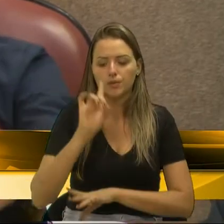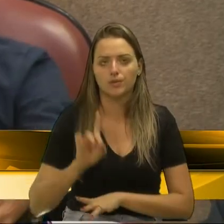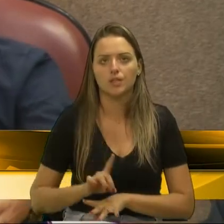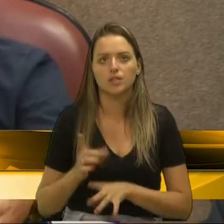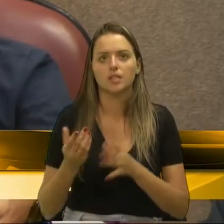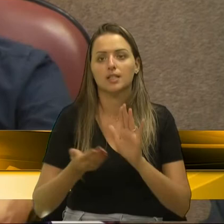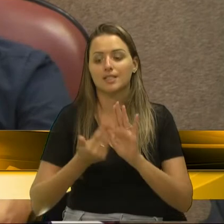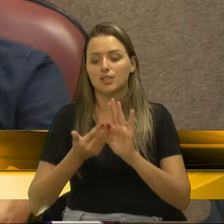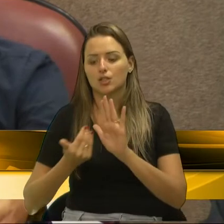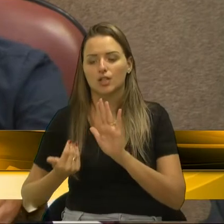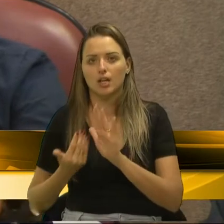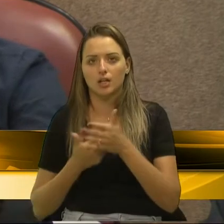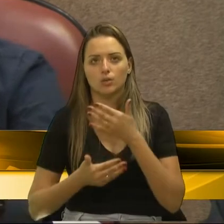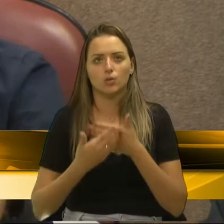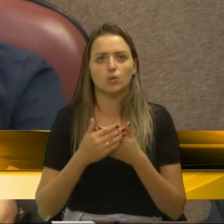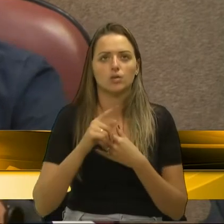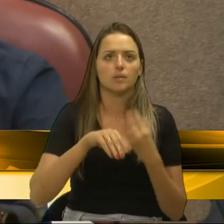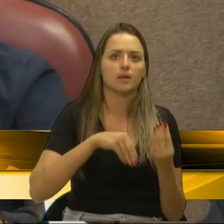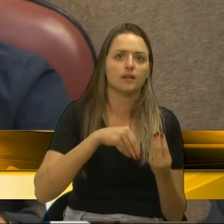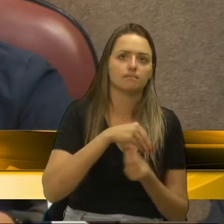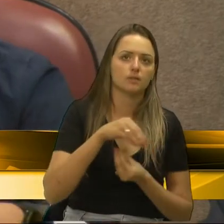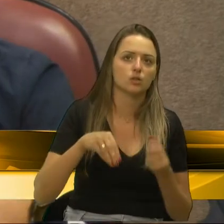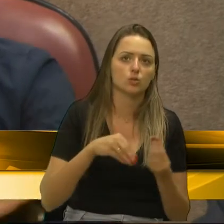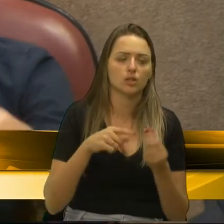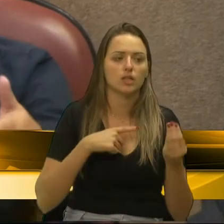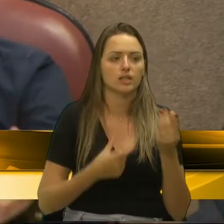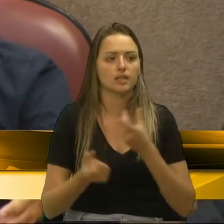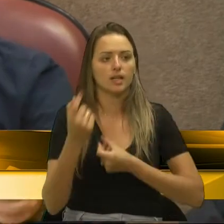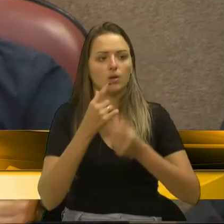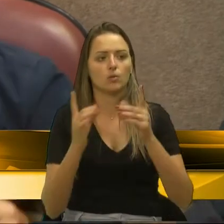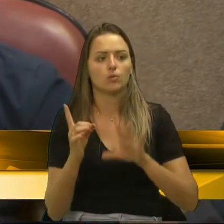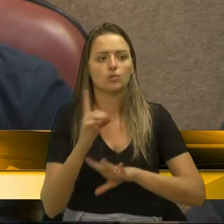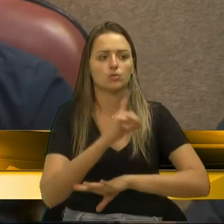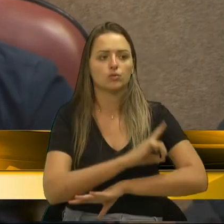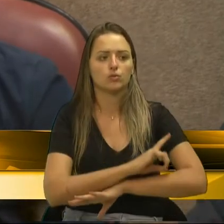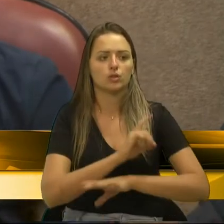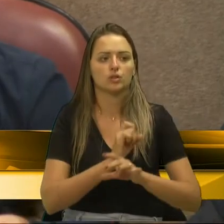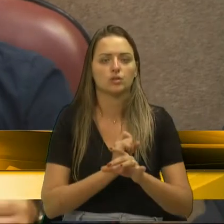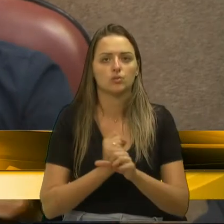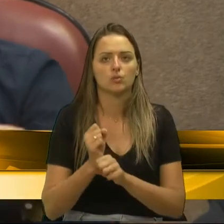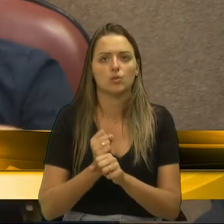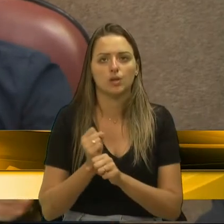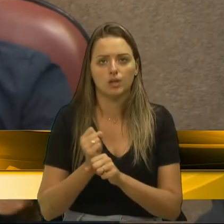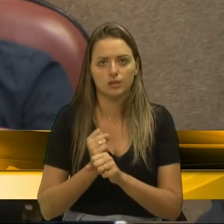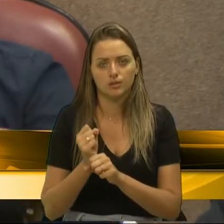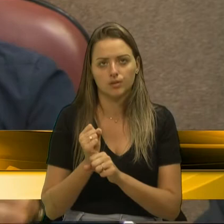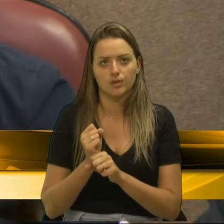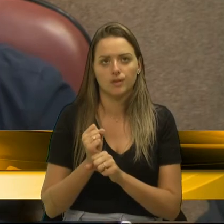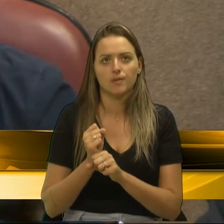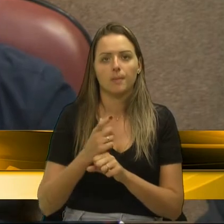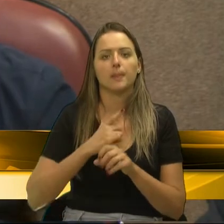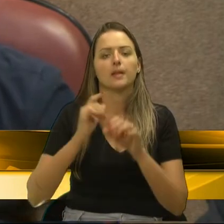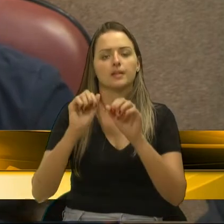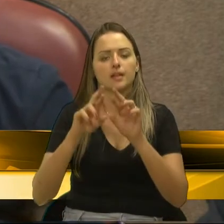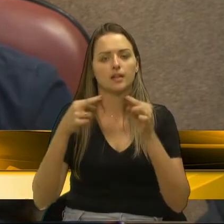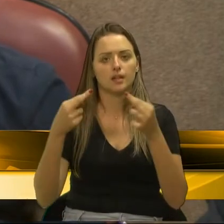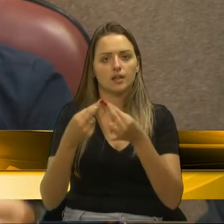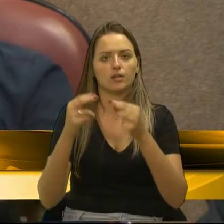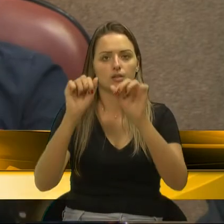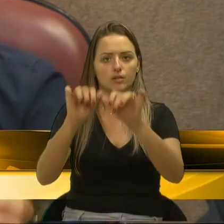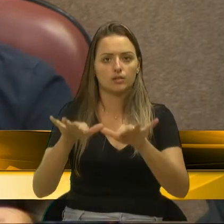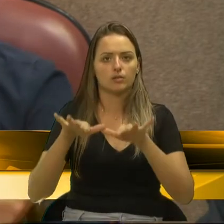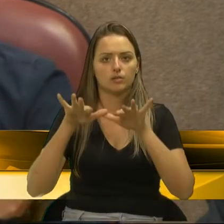fizer uma situação mista hoje, que seria ter algumas datas no ano, ou permanecer como é que estão. Então, o grande objetivo dessa audiência pública é que as pessoas